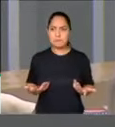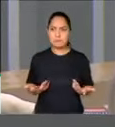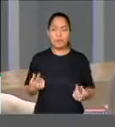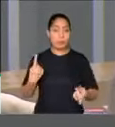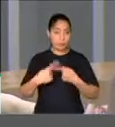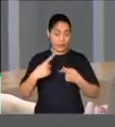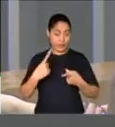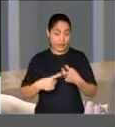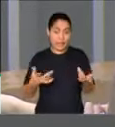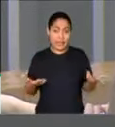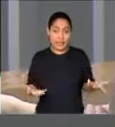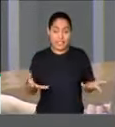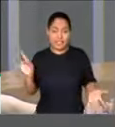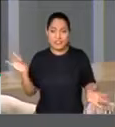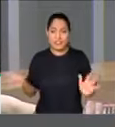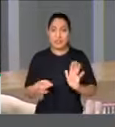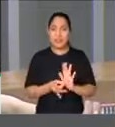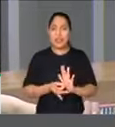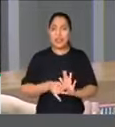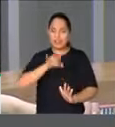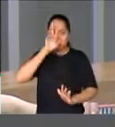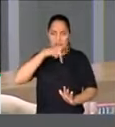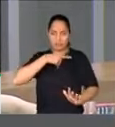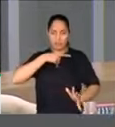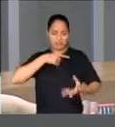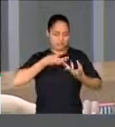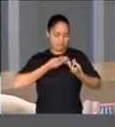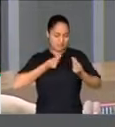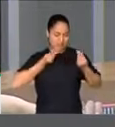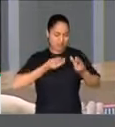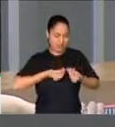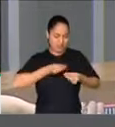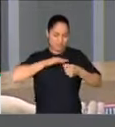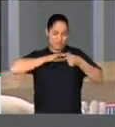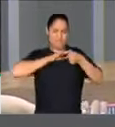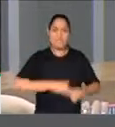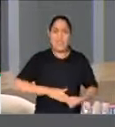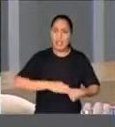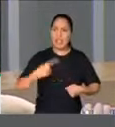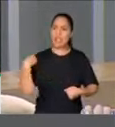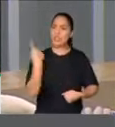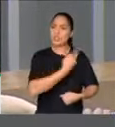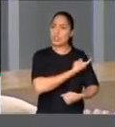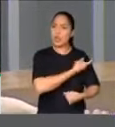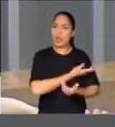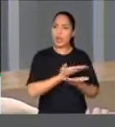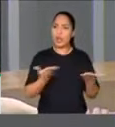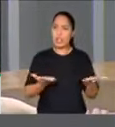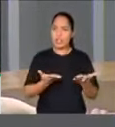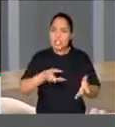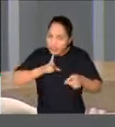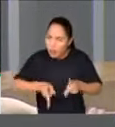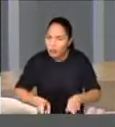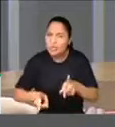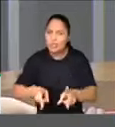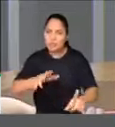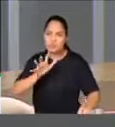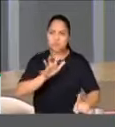Porque nos marginalizaram, nos discriminaram e continuam a fazer isso